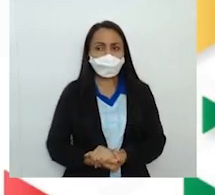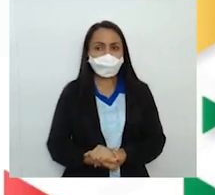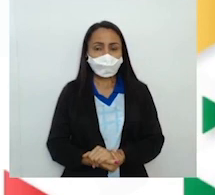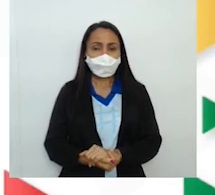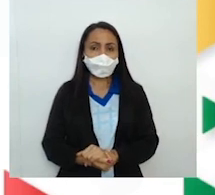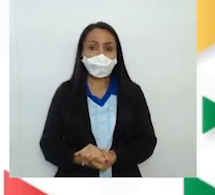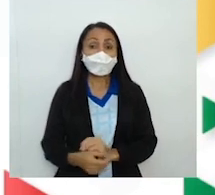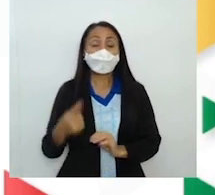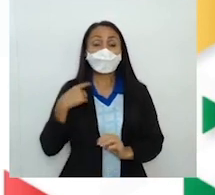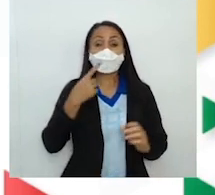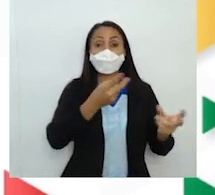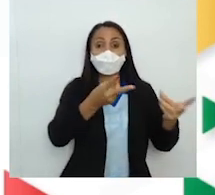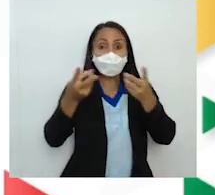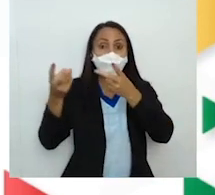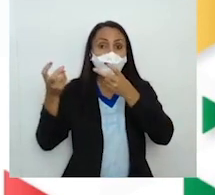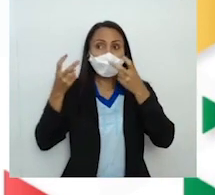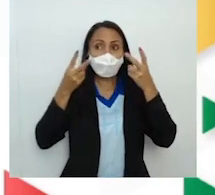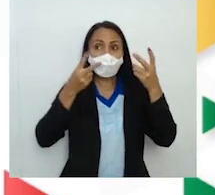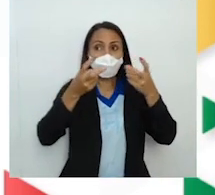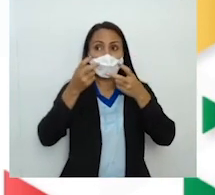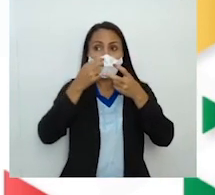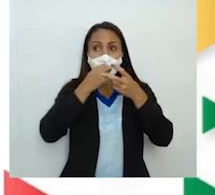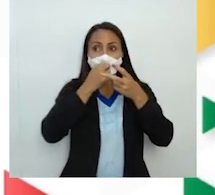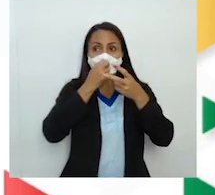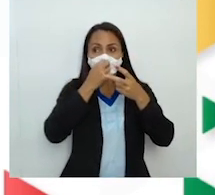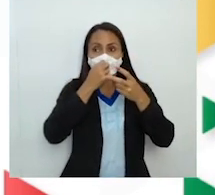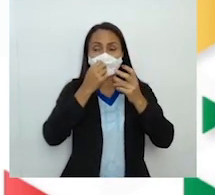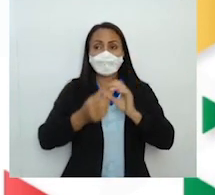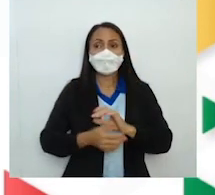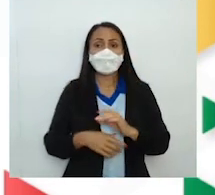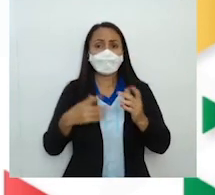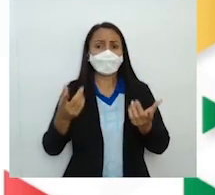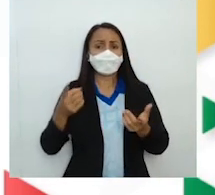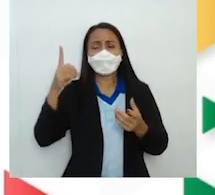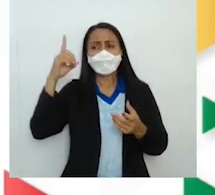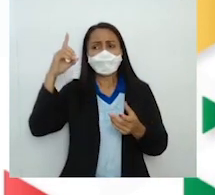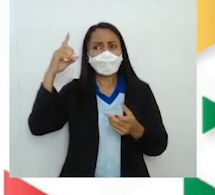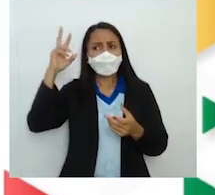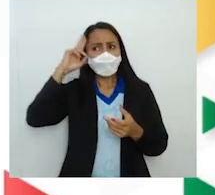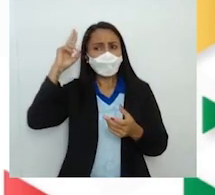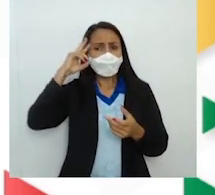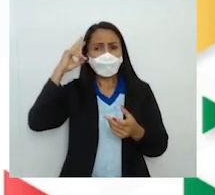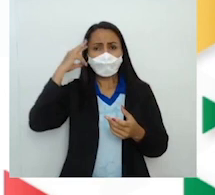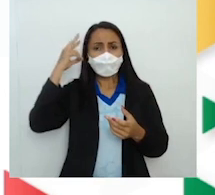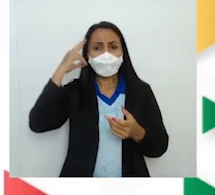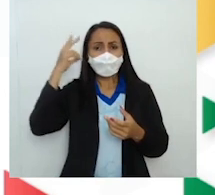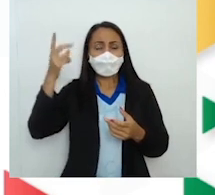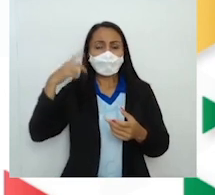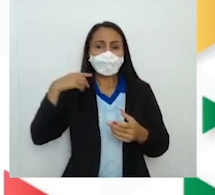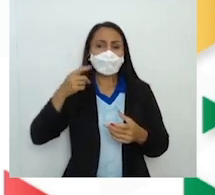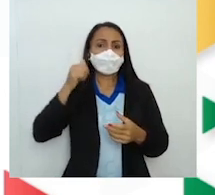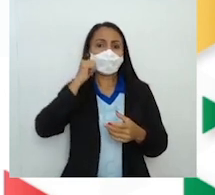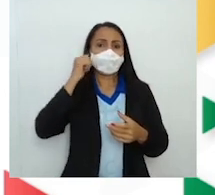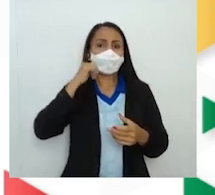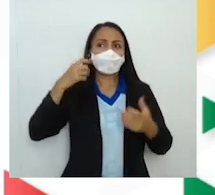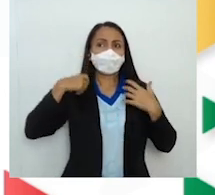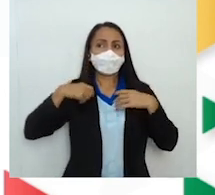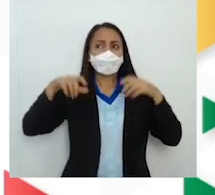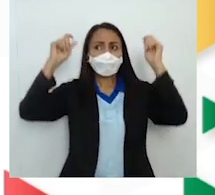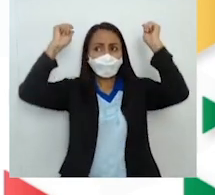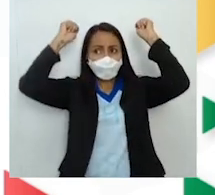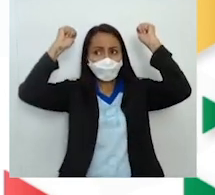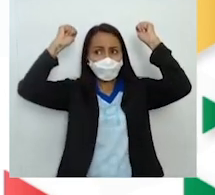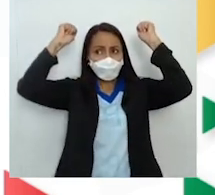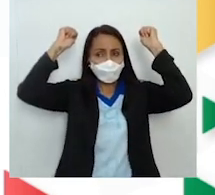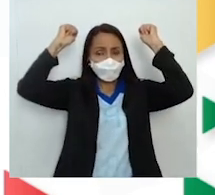fotografia, você vai ver uma cena cotidiana, né? As escravas carregando peso, alguns trabalhando lá